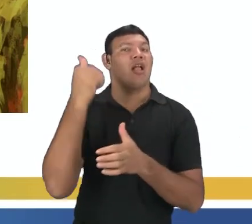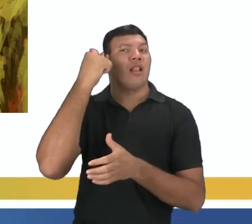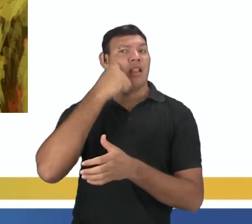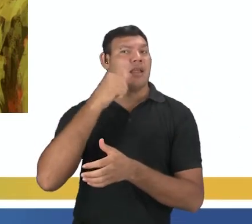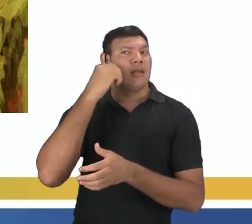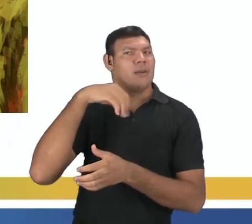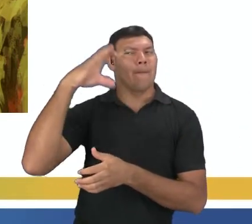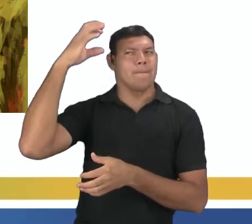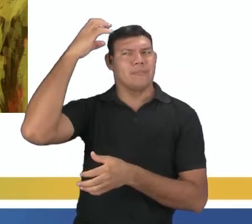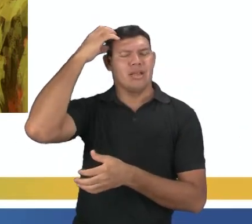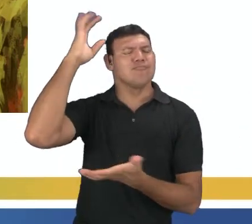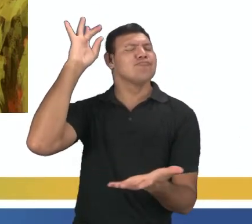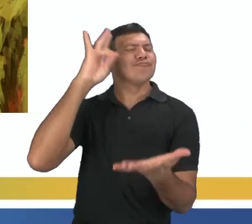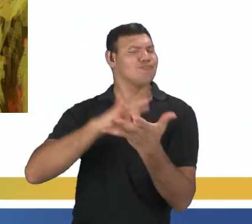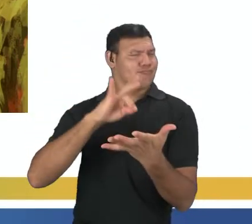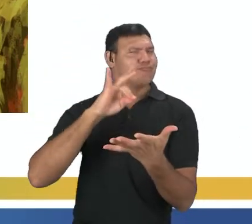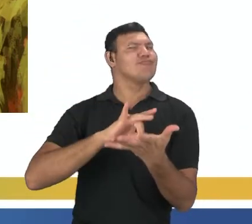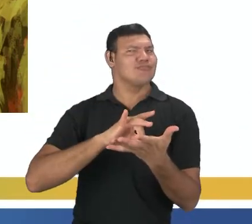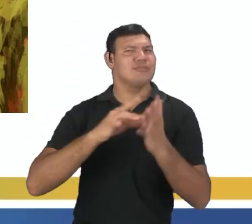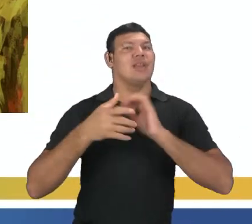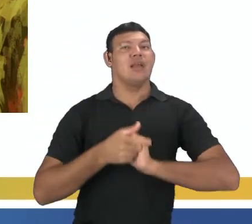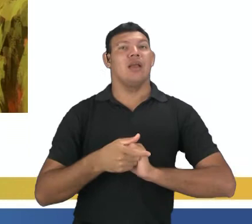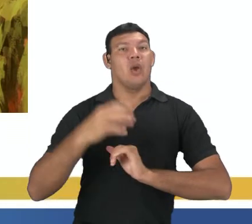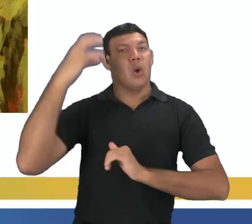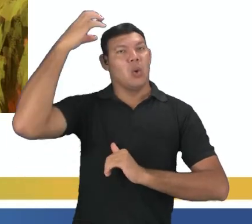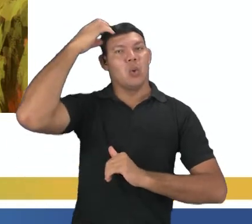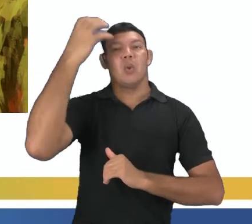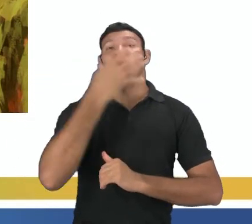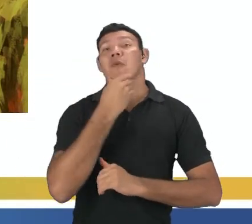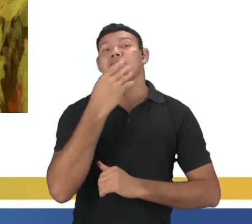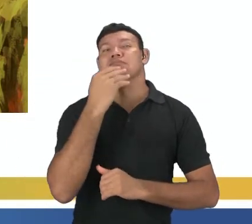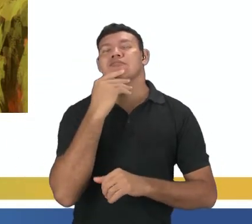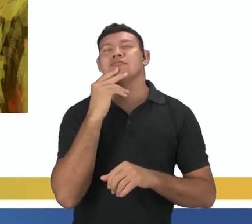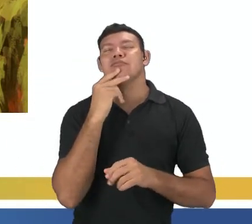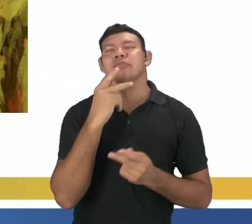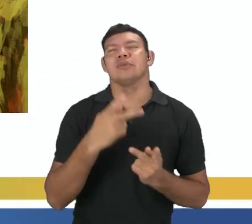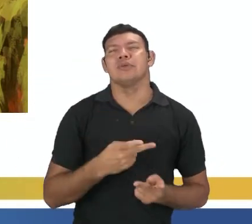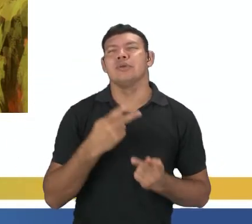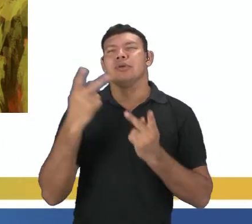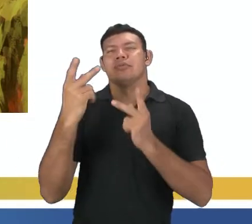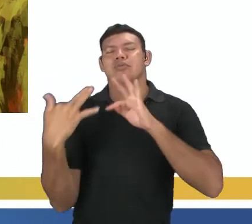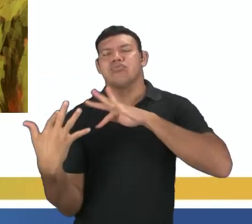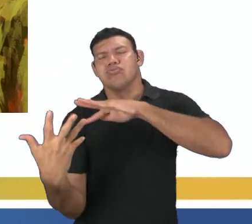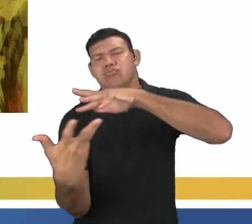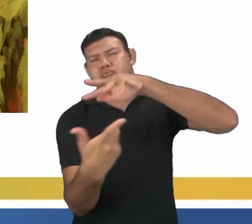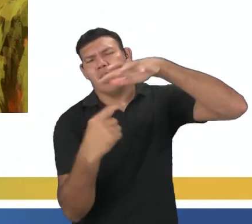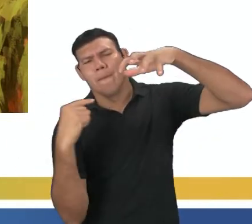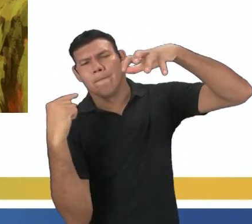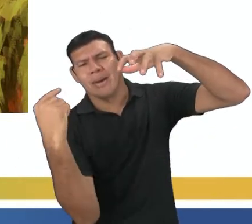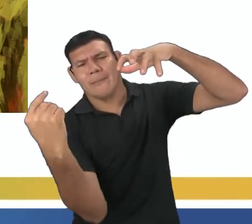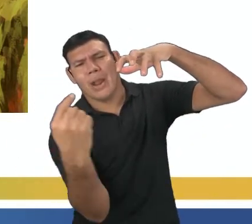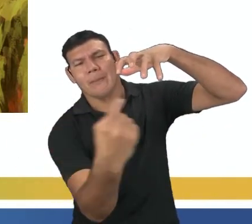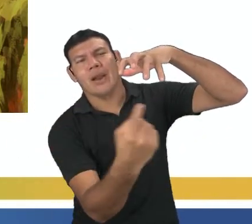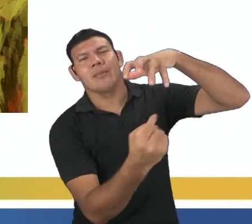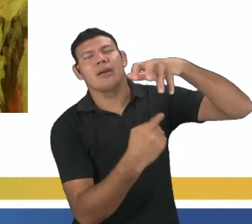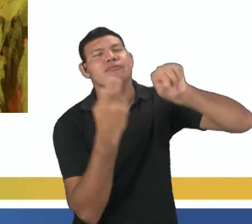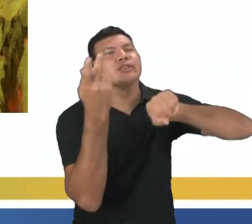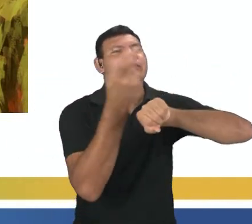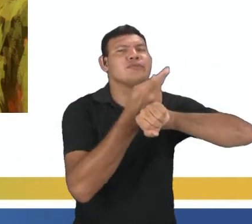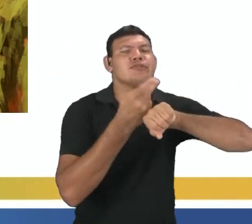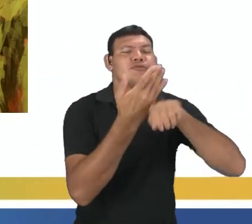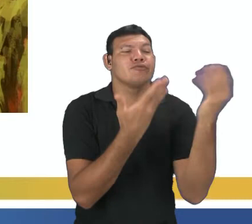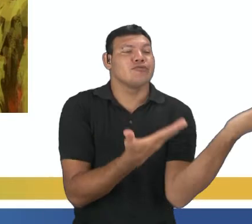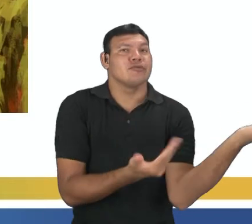uma princesa de verdade. O príncipe viajou por todos os lugares do mundo procurando a tão querida jovem.